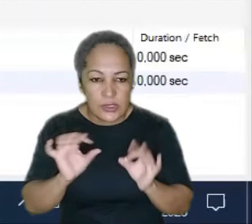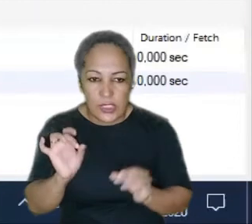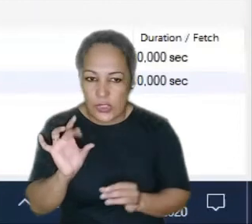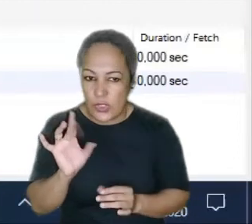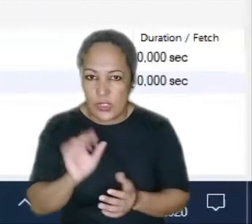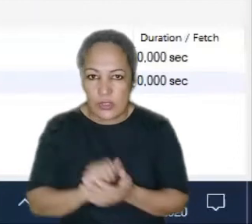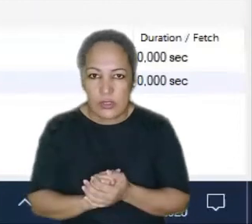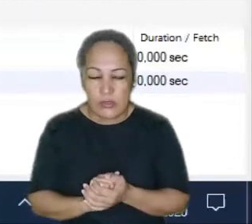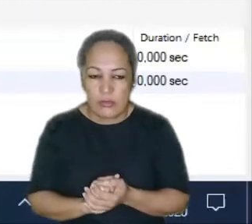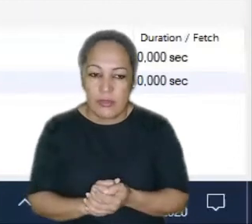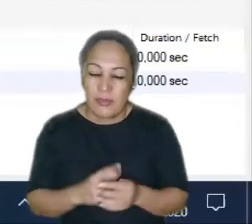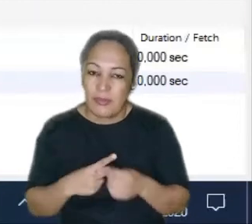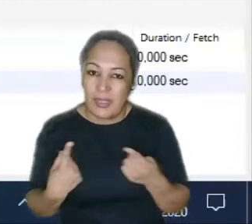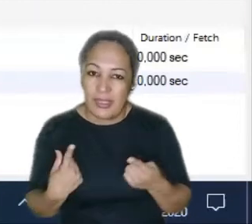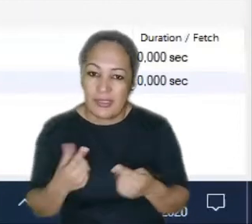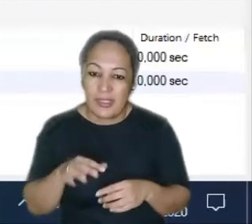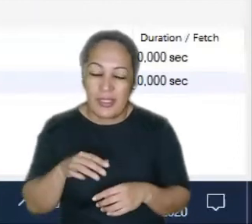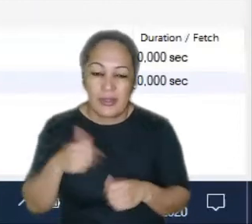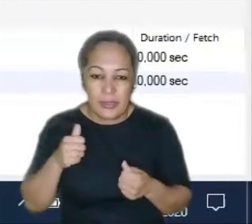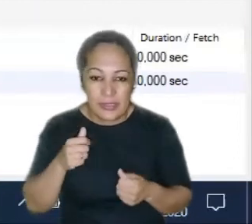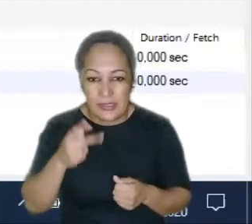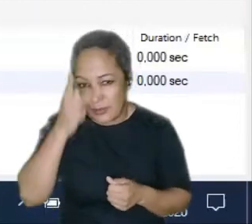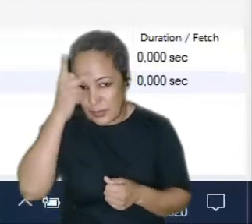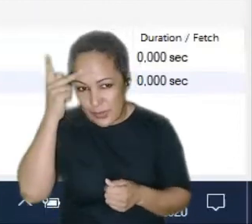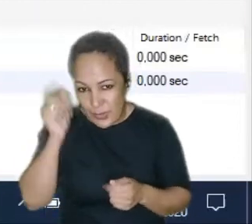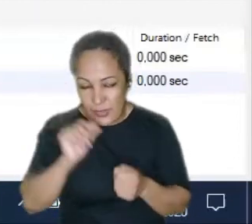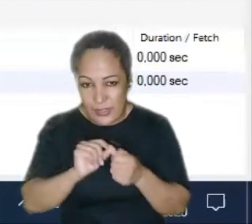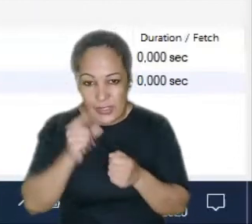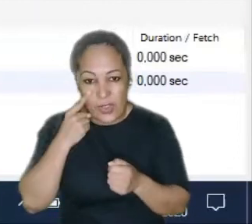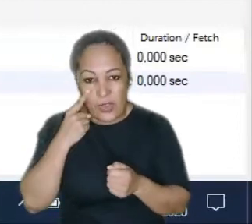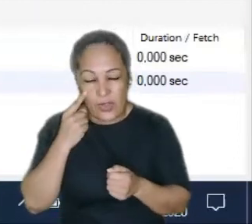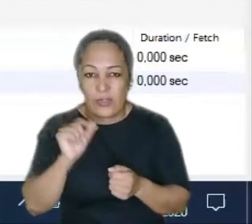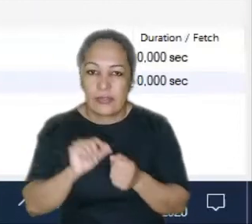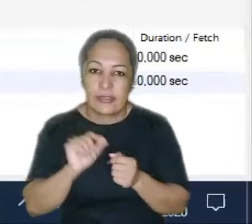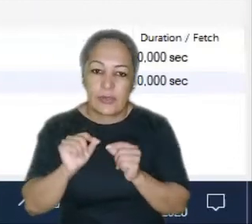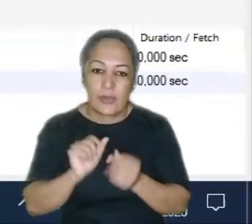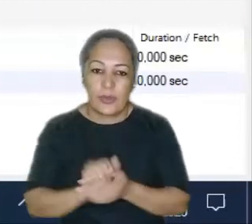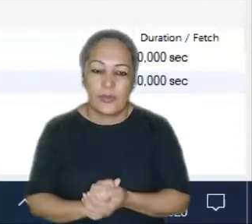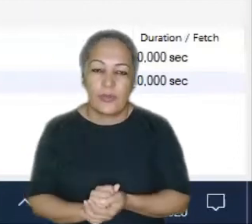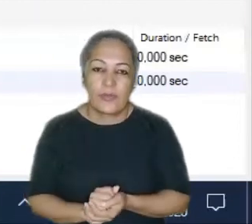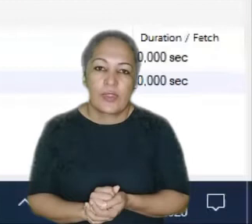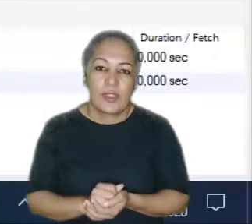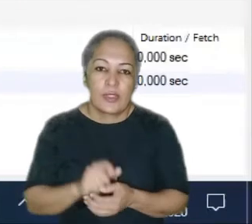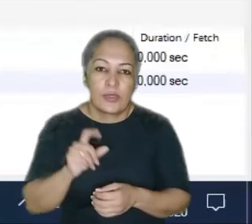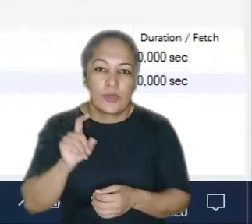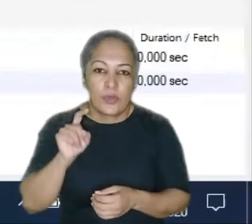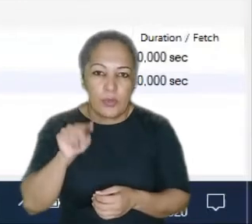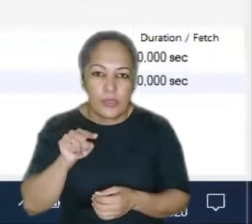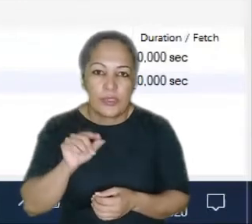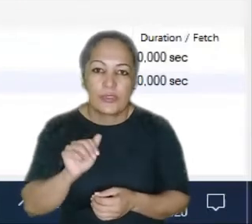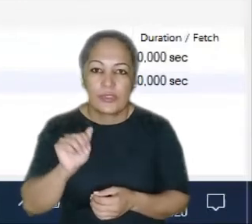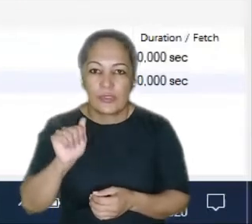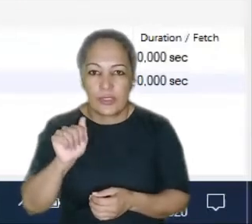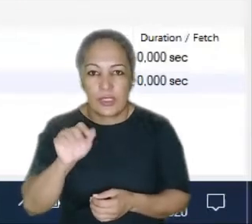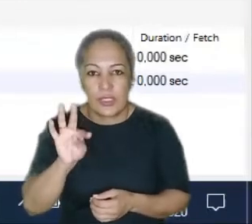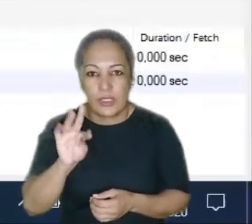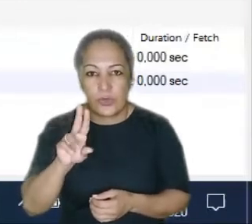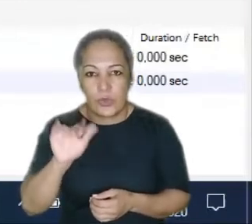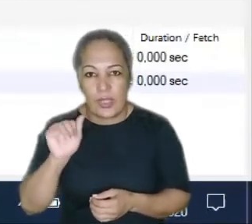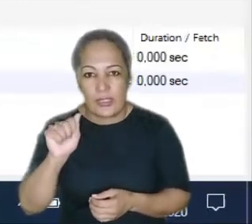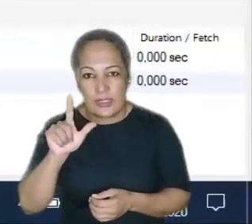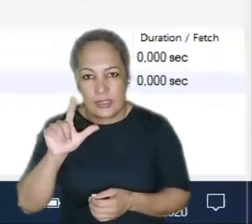é, ela é manual. Então eu venho aqui, ó, tá vendo? No botãozinho de atualizar, onde está o mouse, ó, e clico nele, ó. Aí ele apareceu,